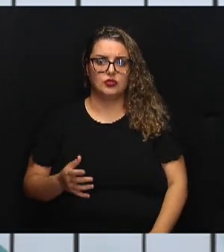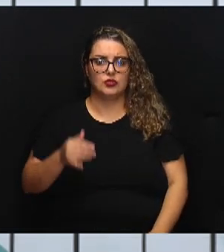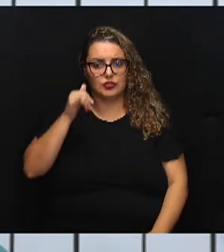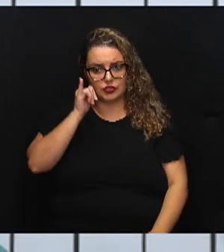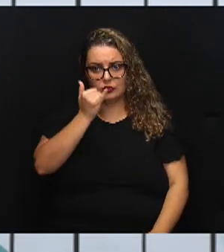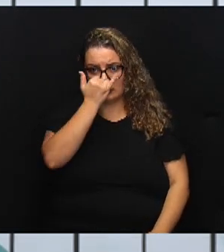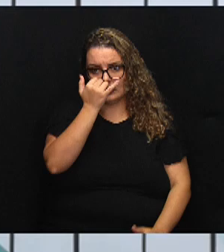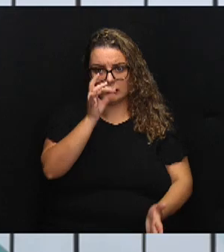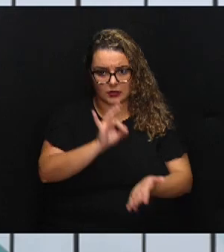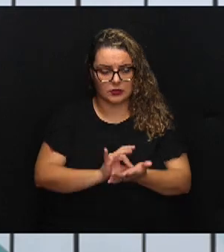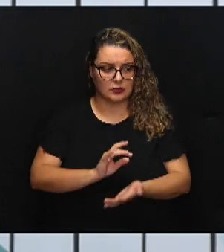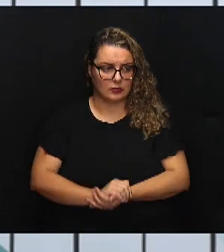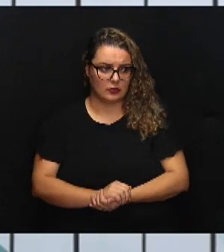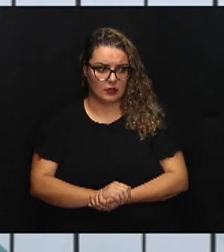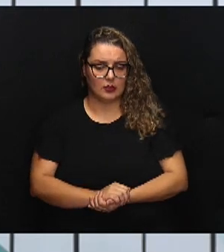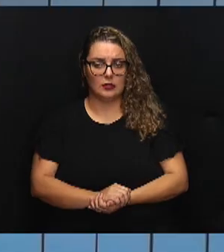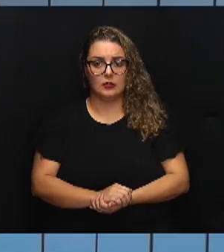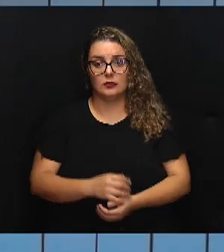prevenção mesmo?